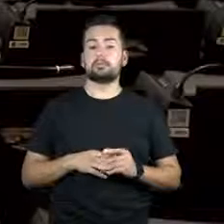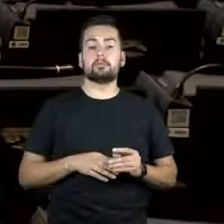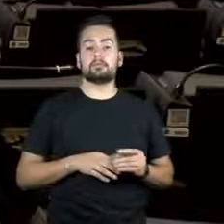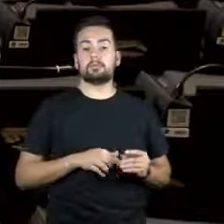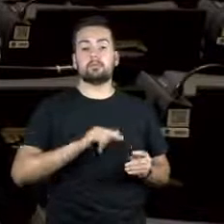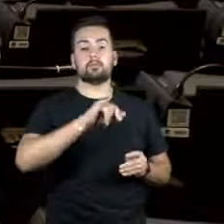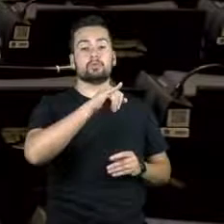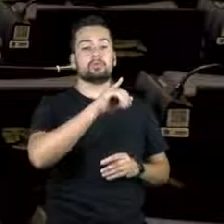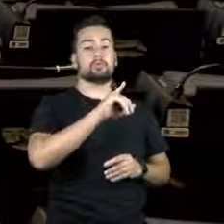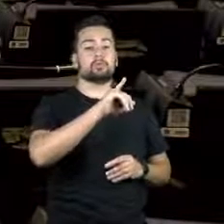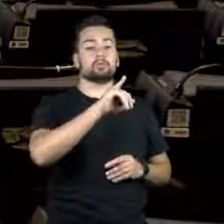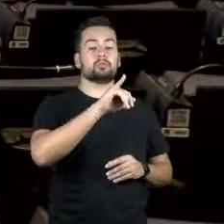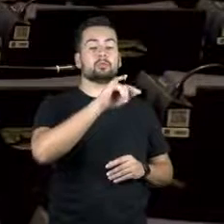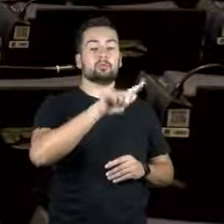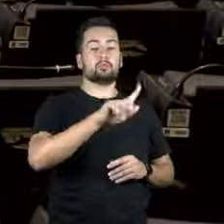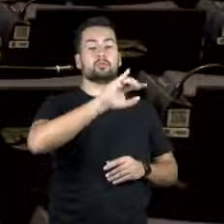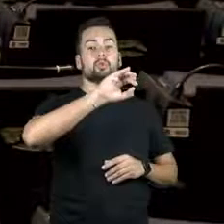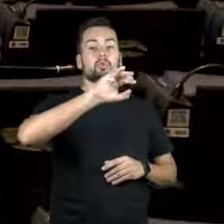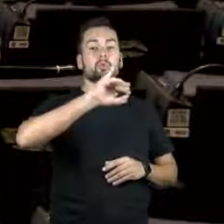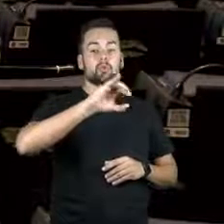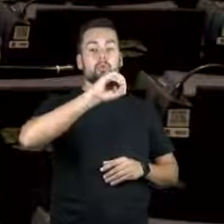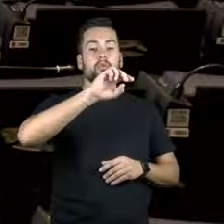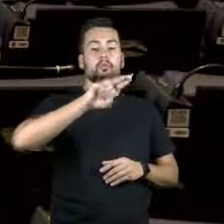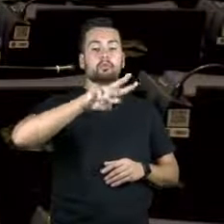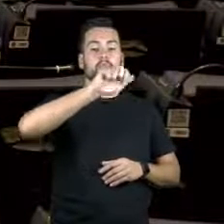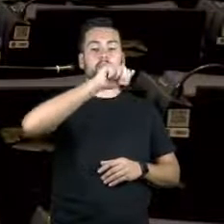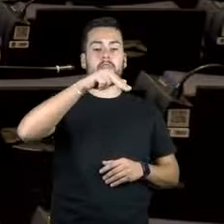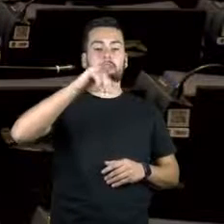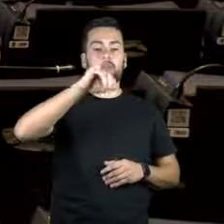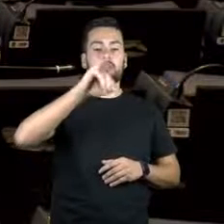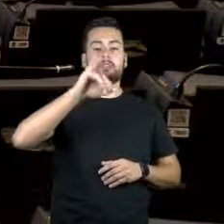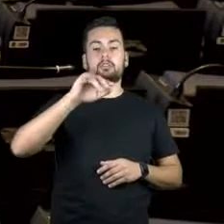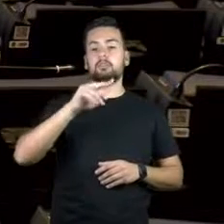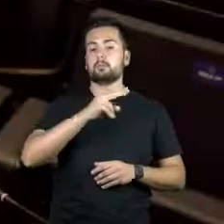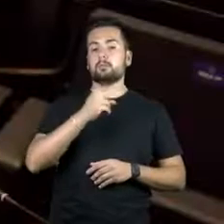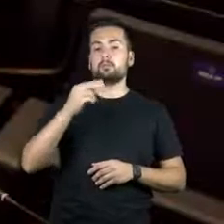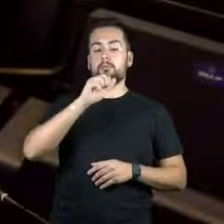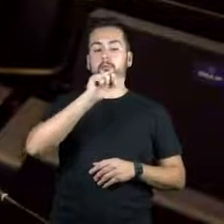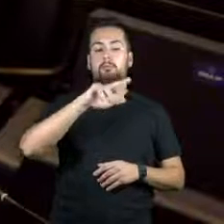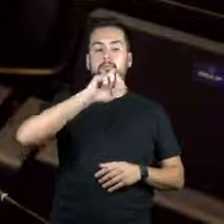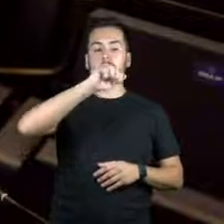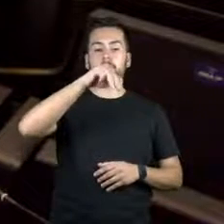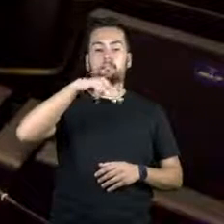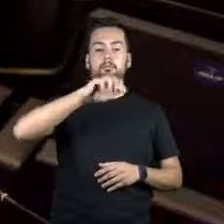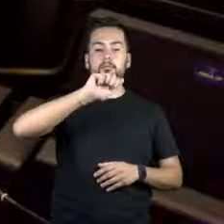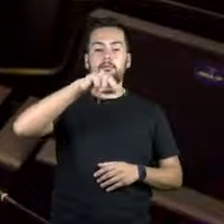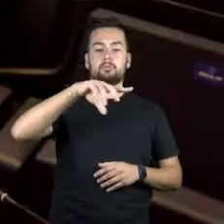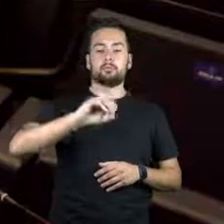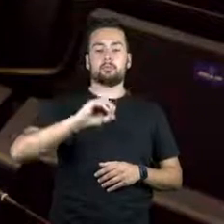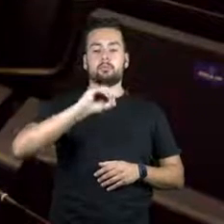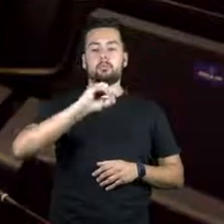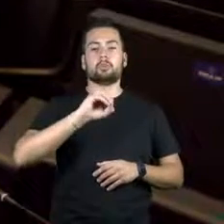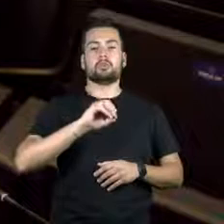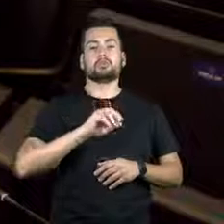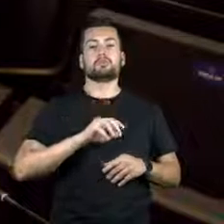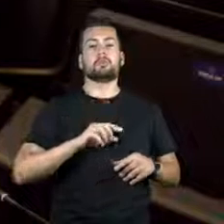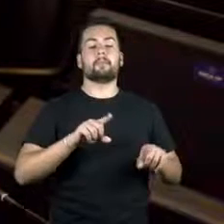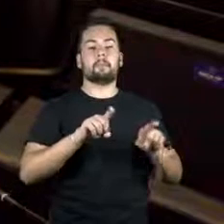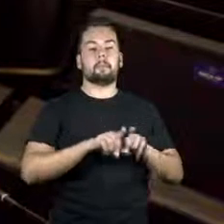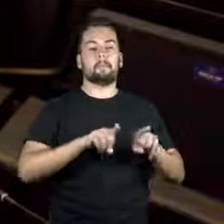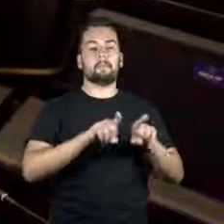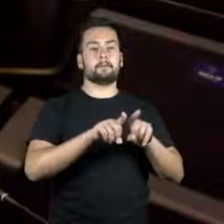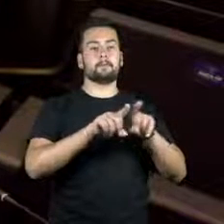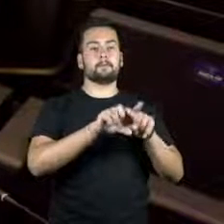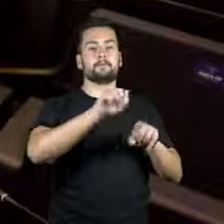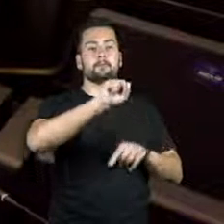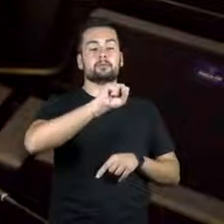Então, Giovanni, pode perguntar. aqui. Olha lá, pergunta. Armando, tudo bem? Olá, Armando, tudo bem? Sobre o carregamento de